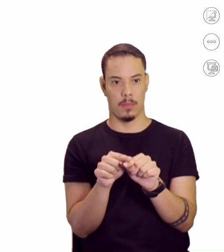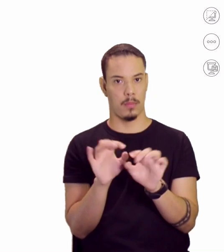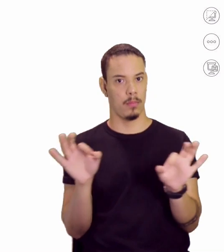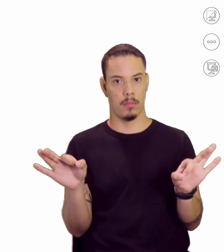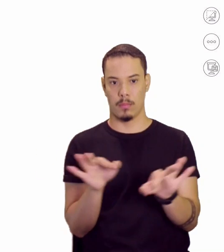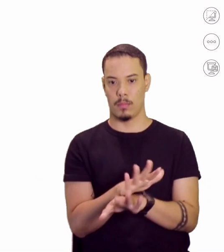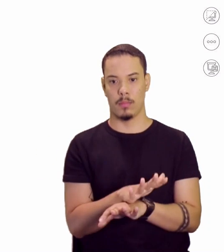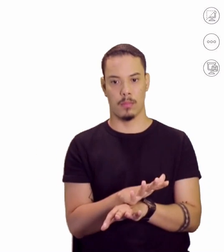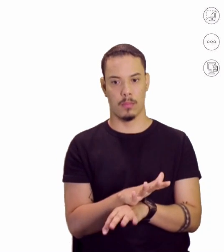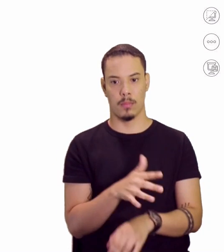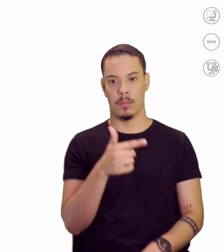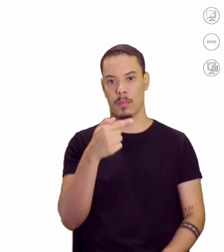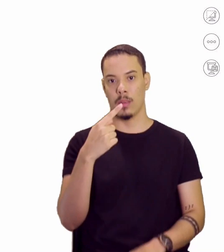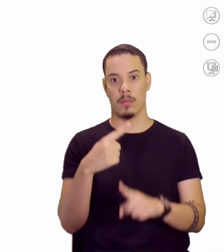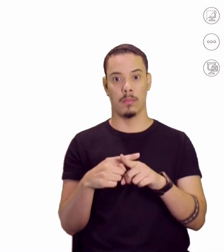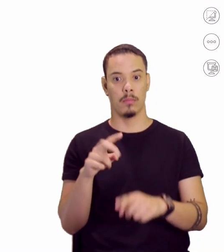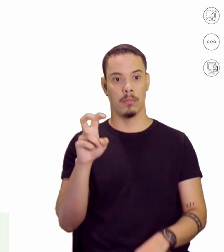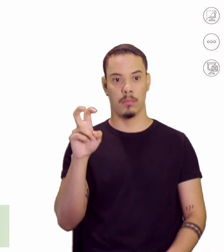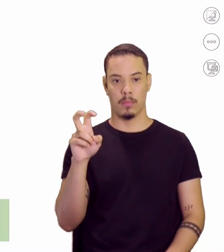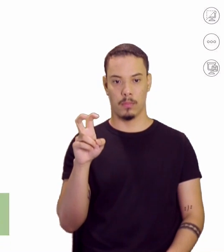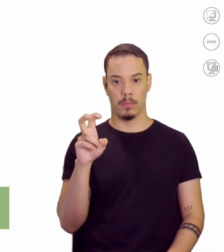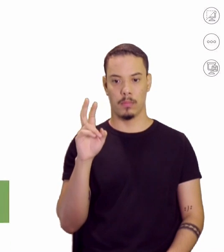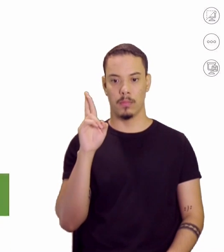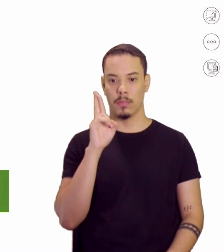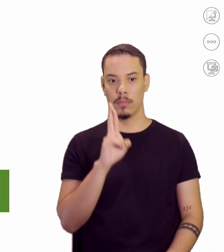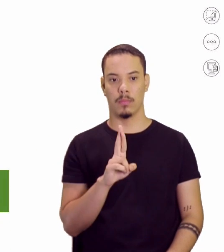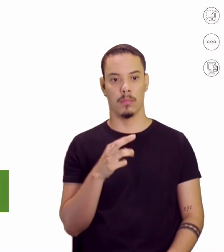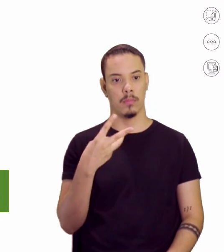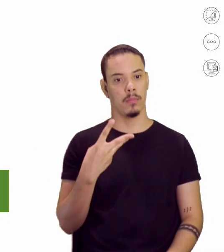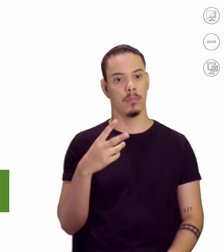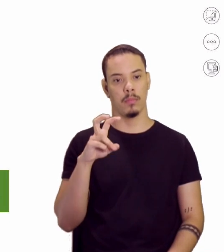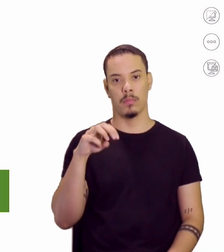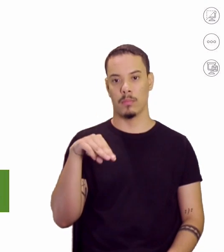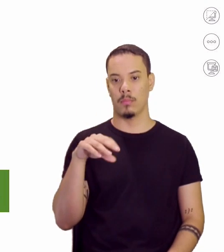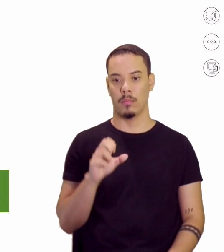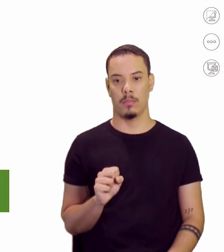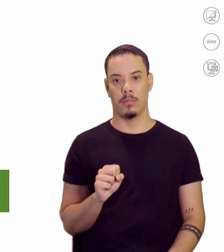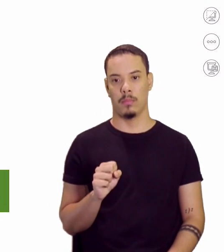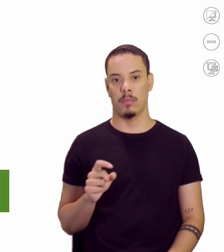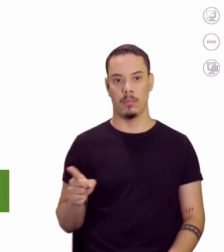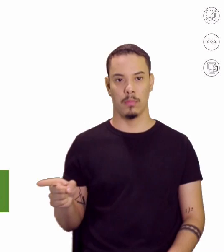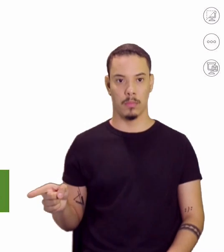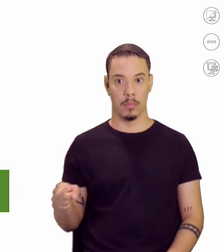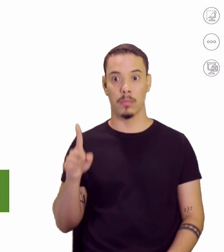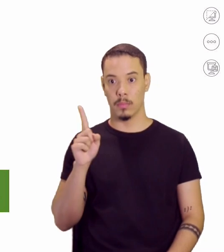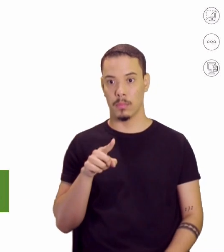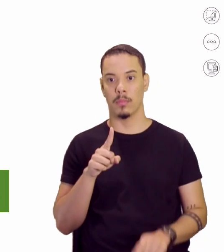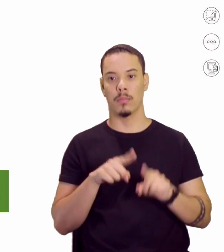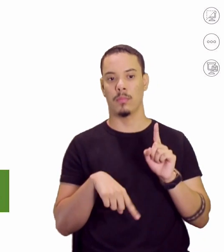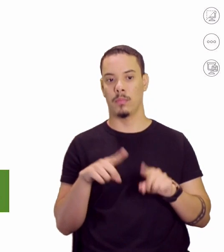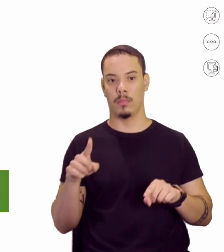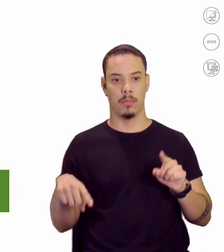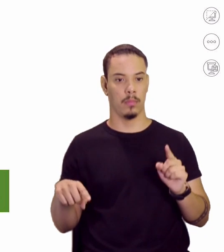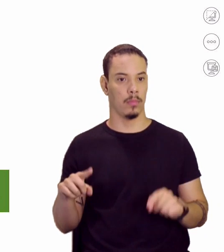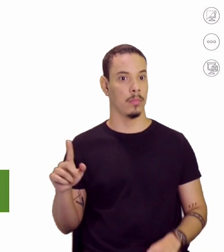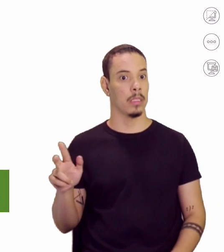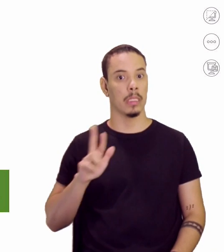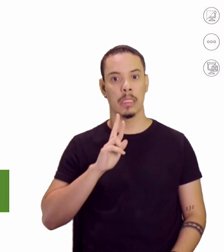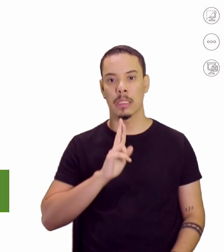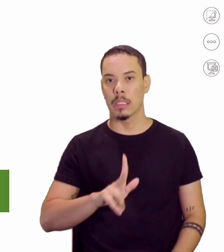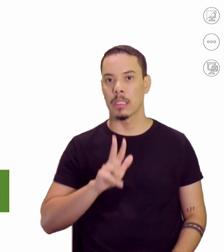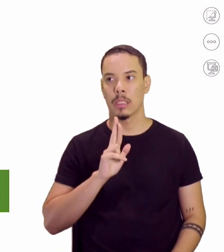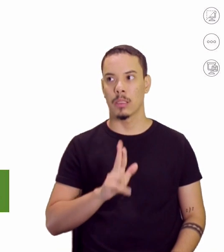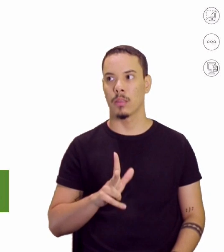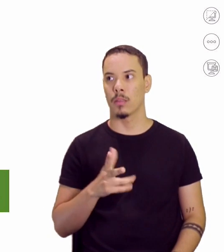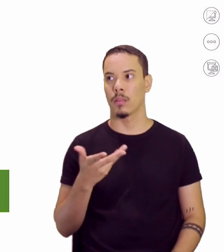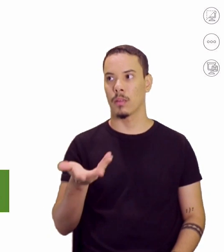altura. 7 vezes 5, né? Isso. 35 metros por segundo é a variação. Não é a velocidade,